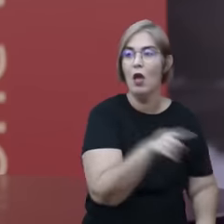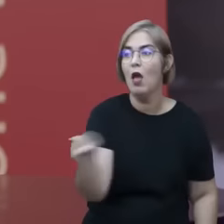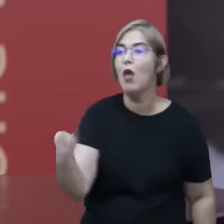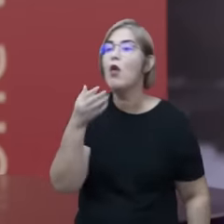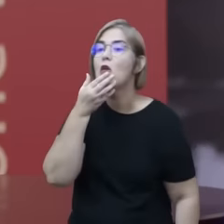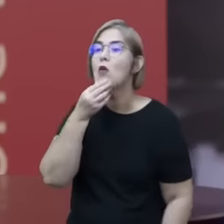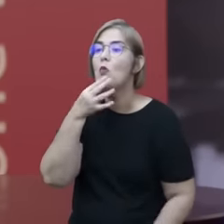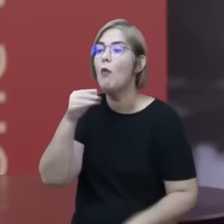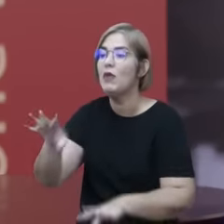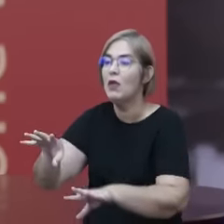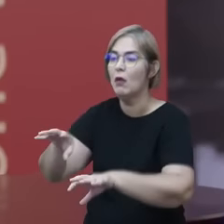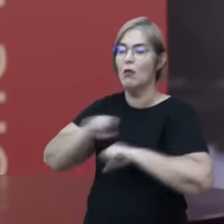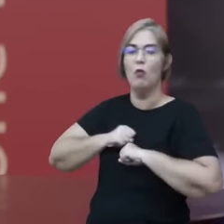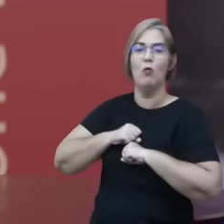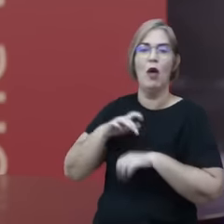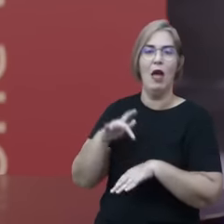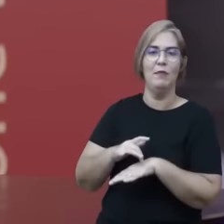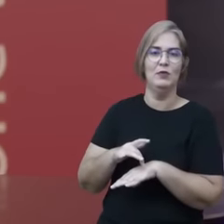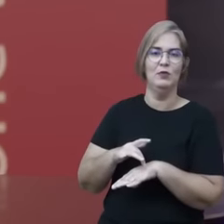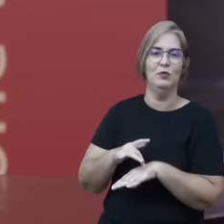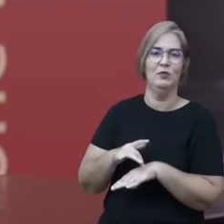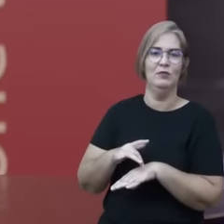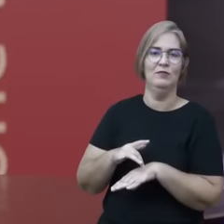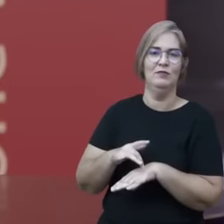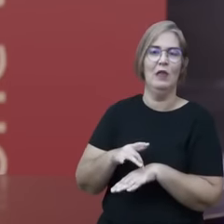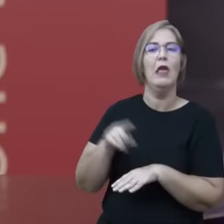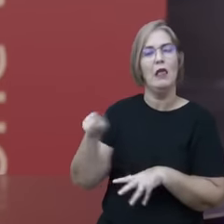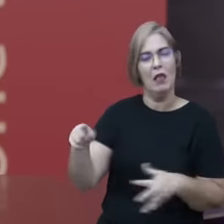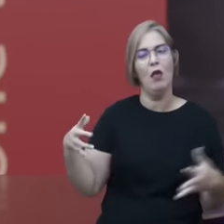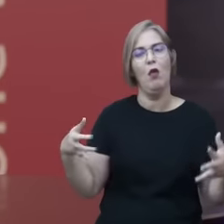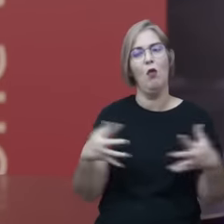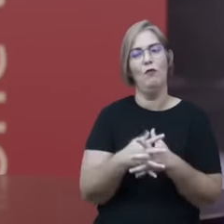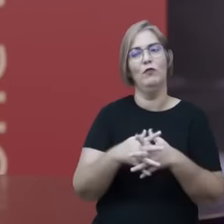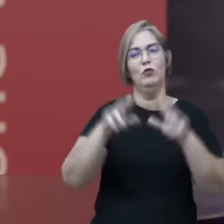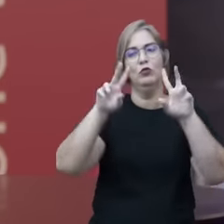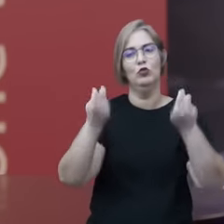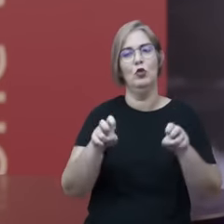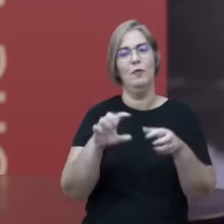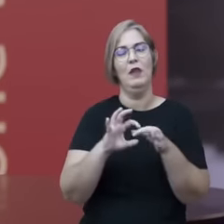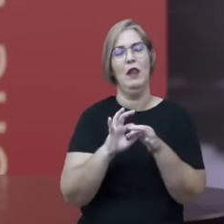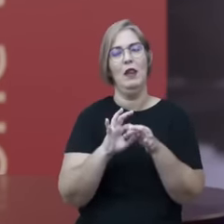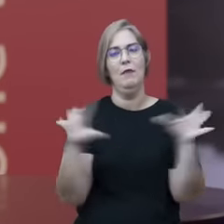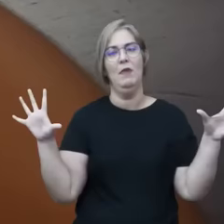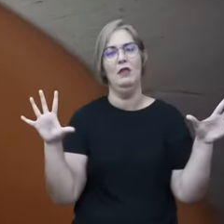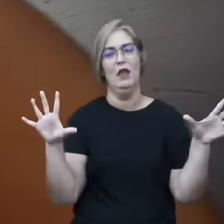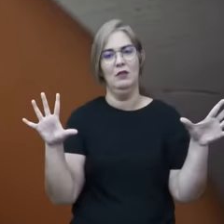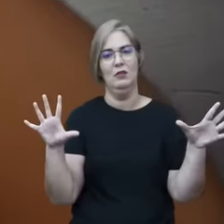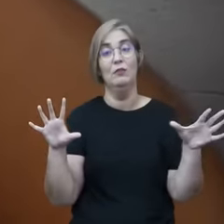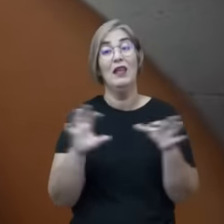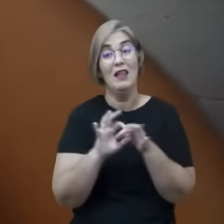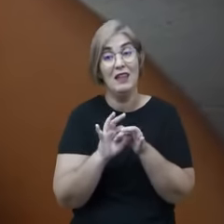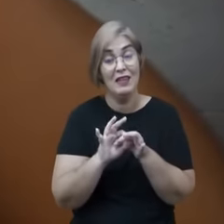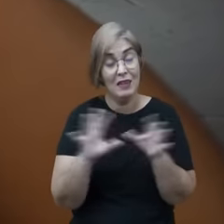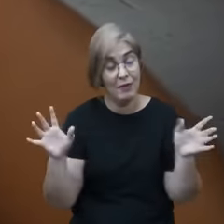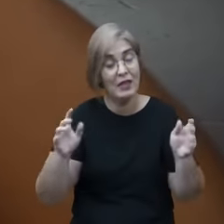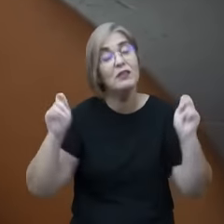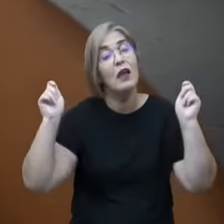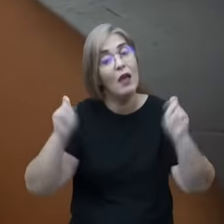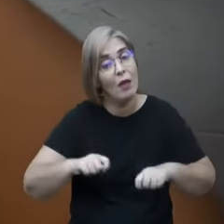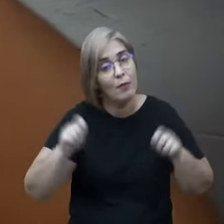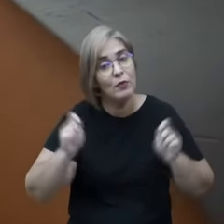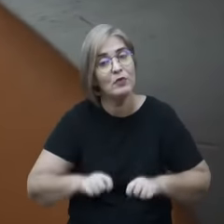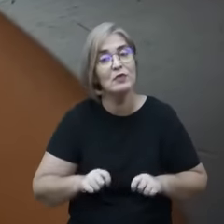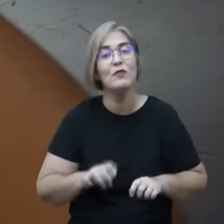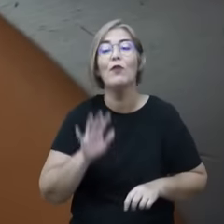colocarmos diante da nossa liberdade. Aí se coloca o tema da liberdade, né? né? A liberdade é um horizonte de possibilidades, mas que está